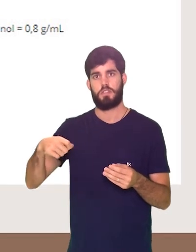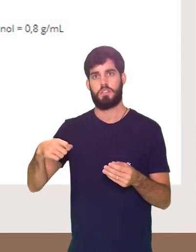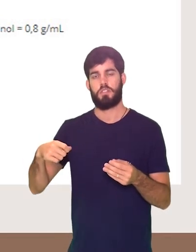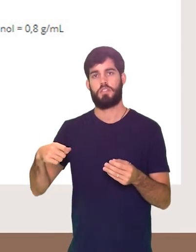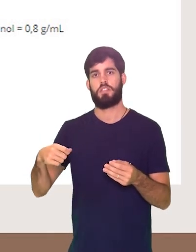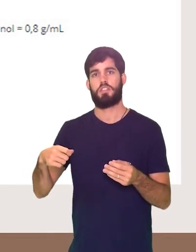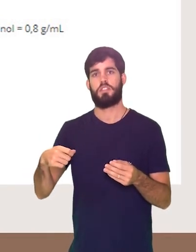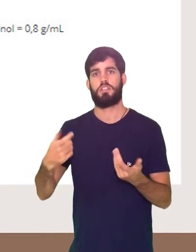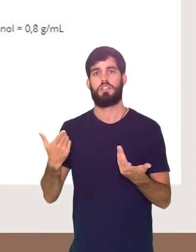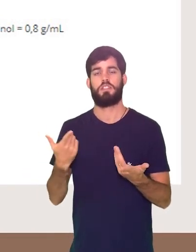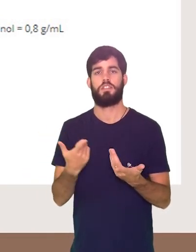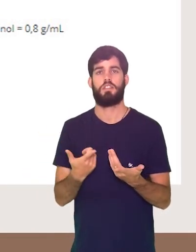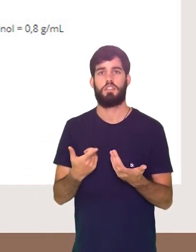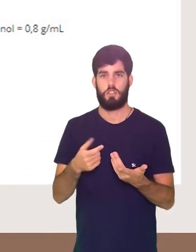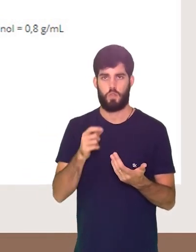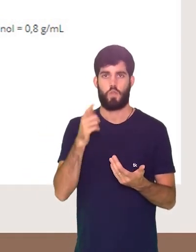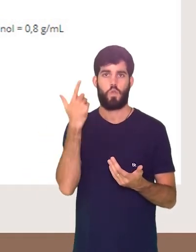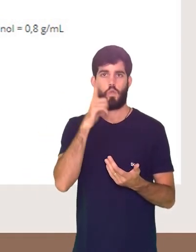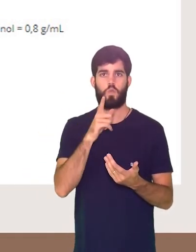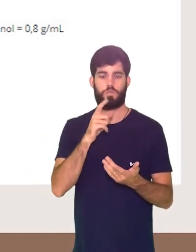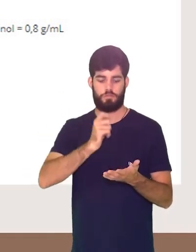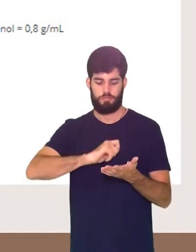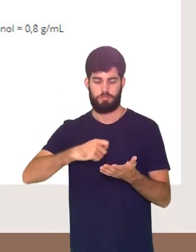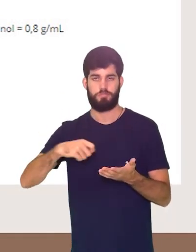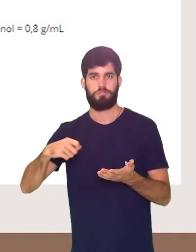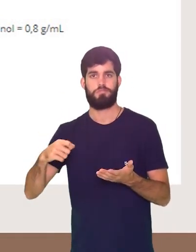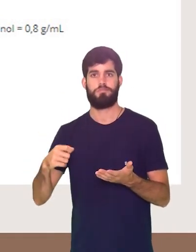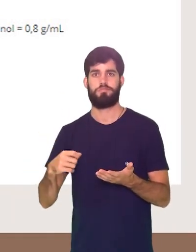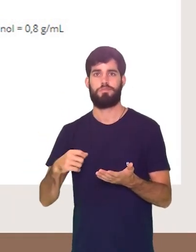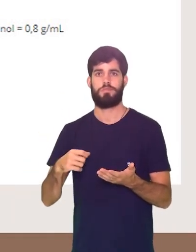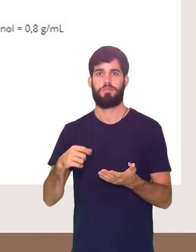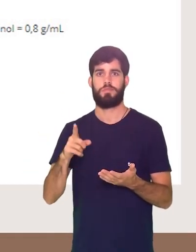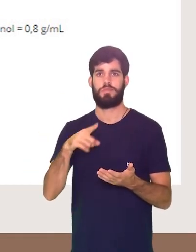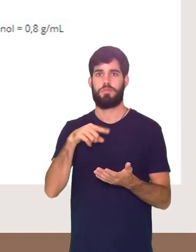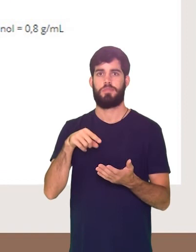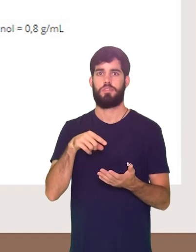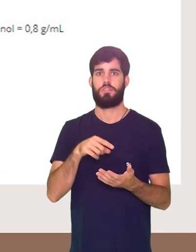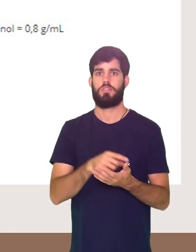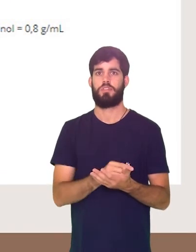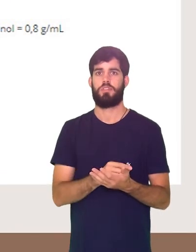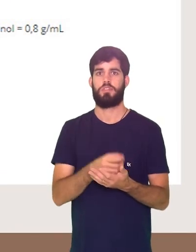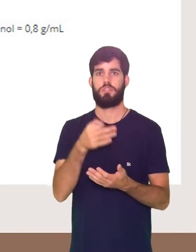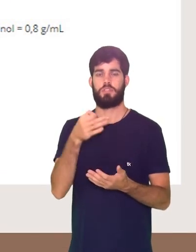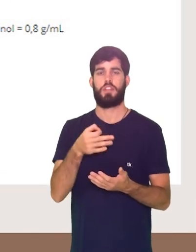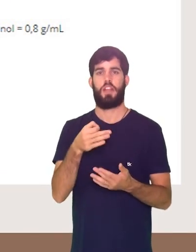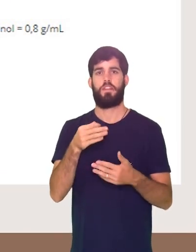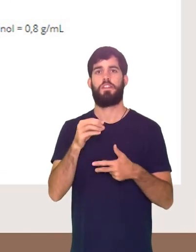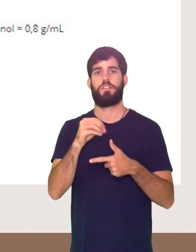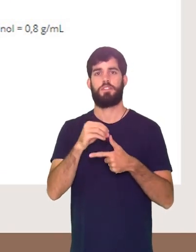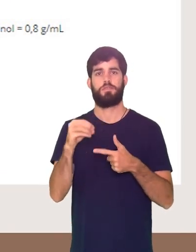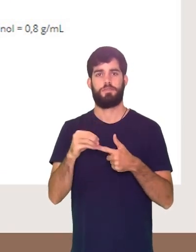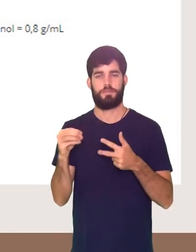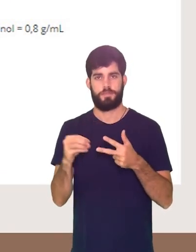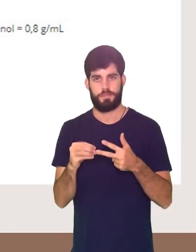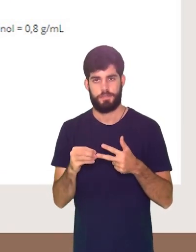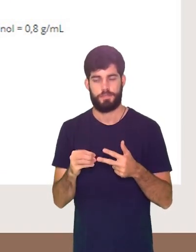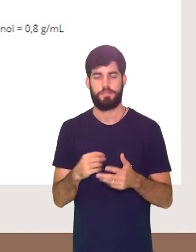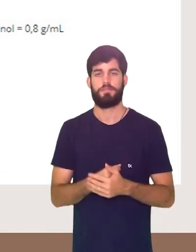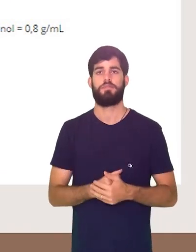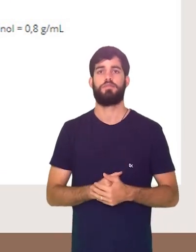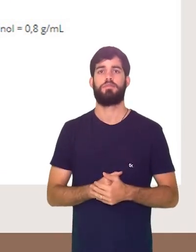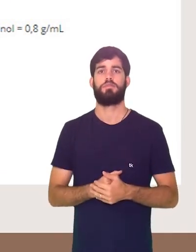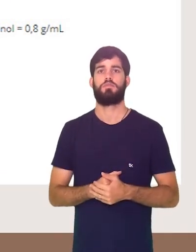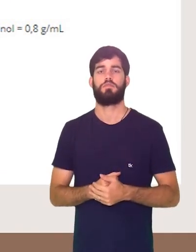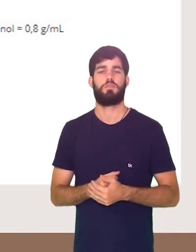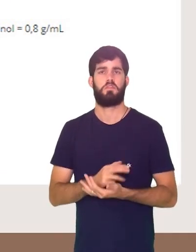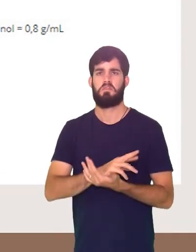tinta e você consegue lá colocar seu nome, marcar correto na prova do Enem. Então o tungstênio é encontrado em